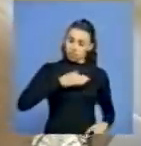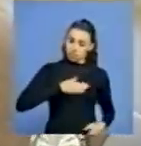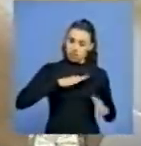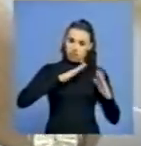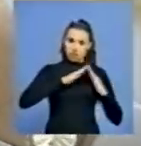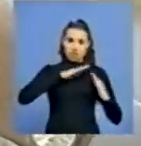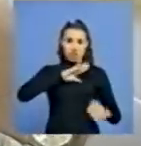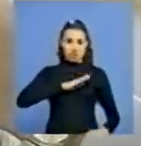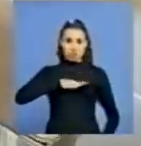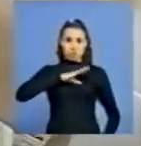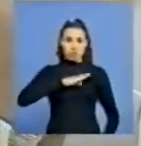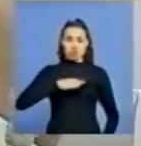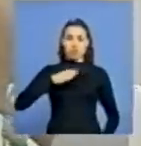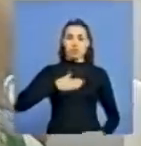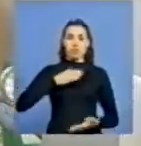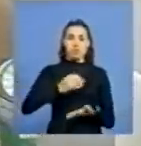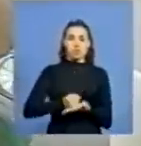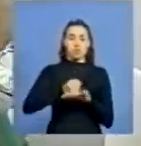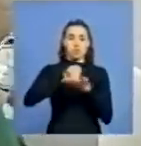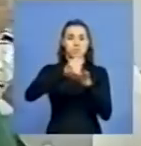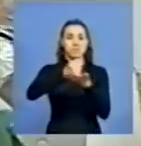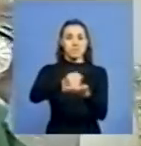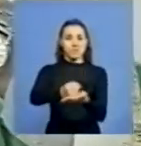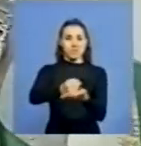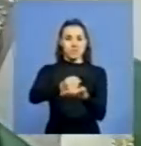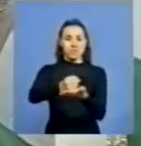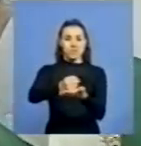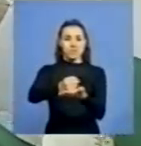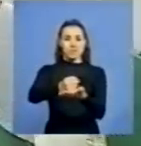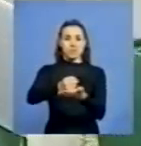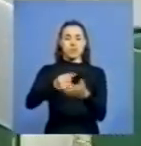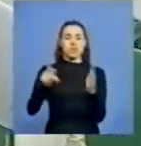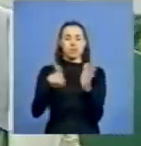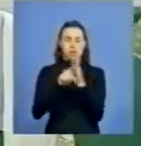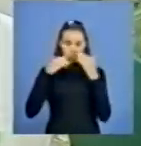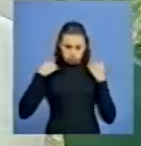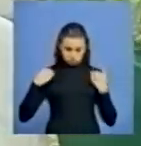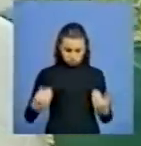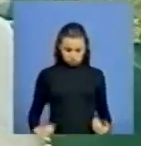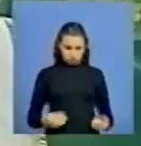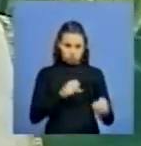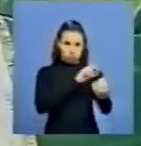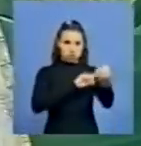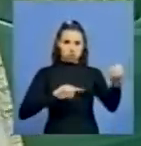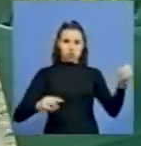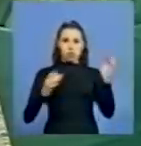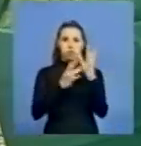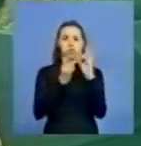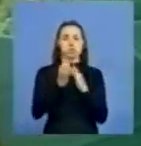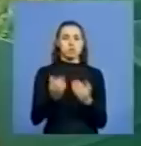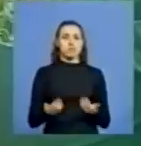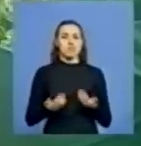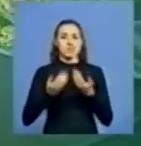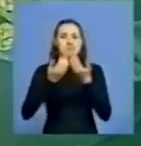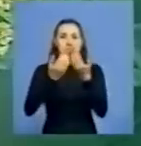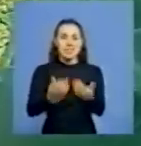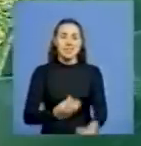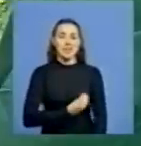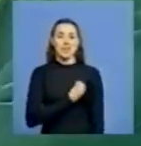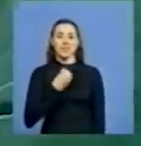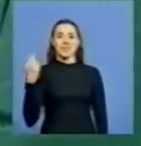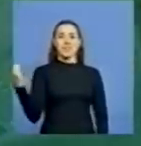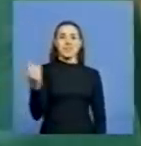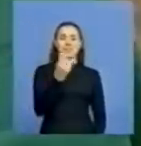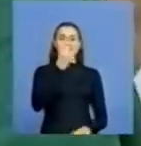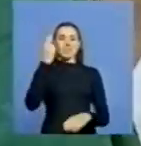morada, mas dizei uma palavra e serei salvo. Que o corpo de Cristo vos guarde para a vida eterna.